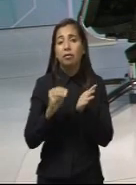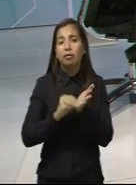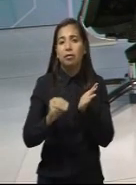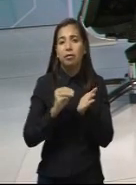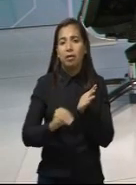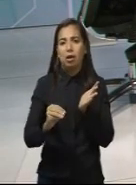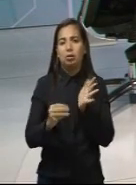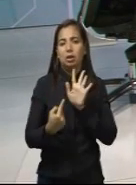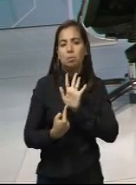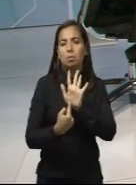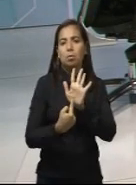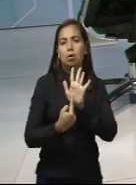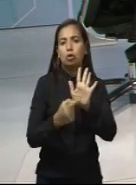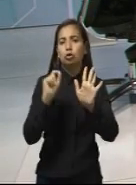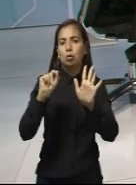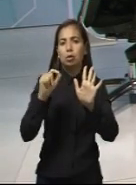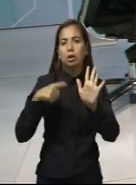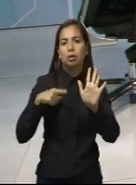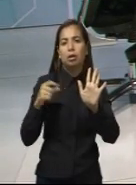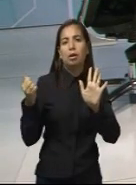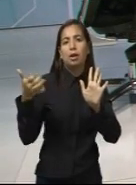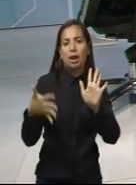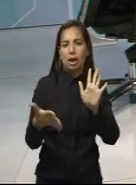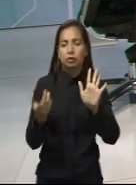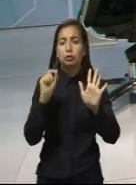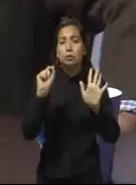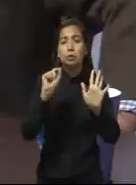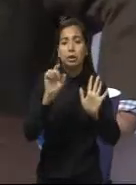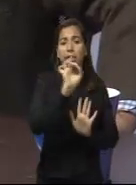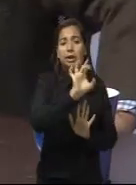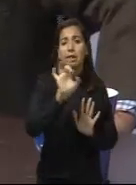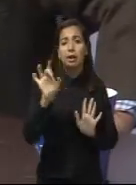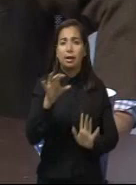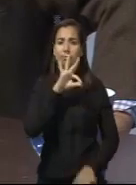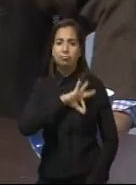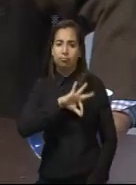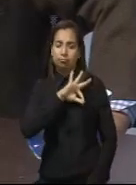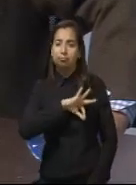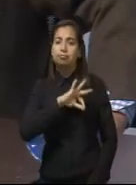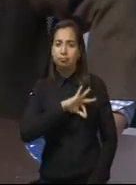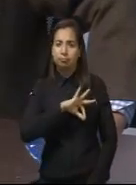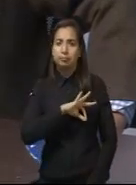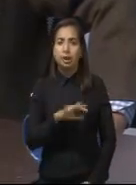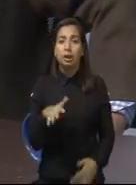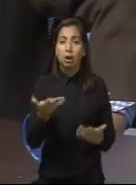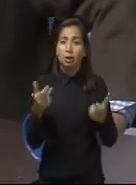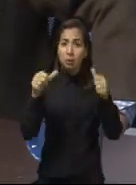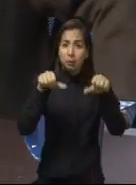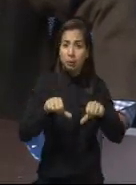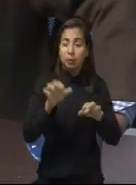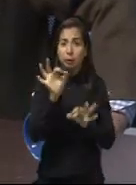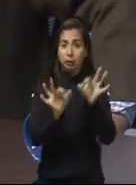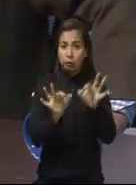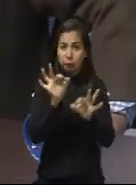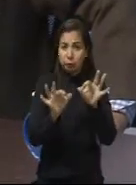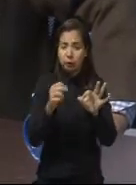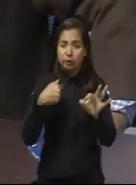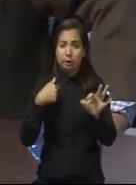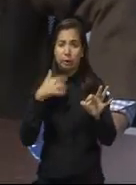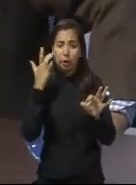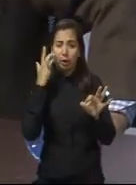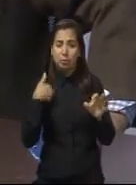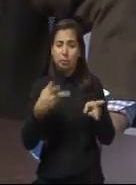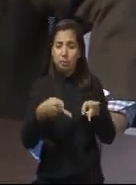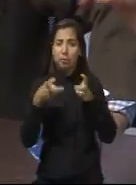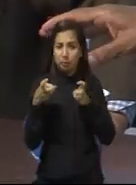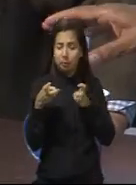nas ações, nos métodos de remuneração e tudo mais. E o pior da justiça, que eu acho mais grave, é